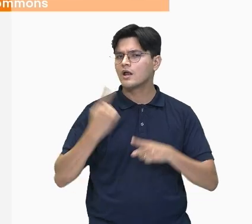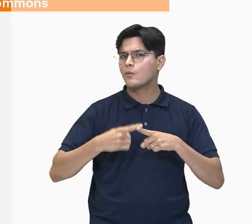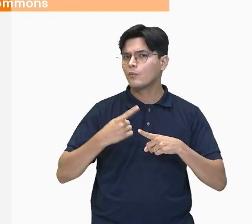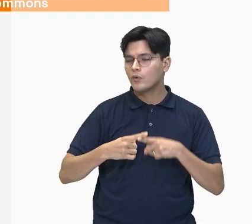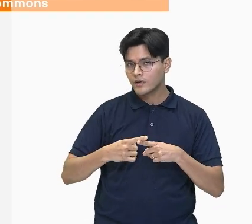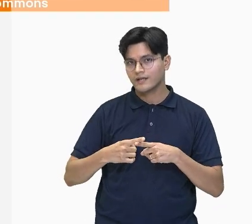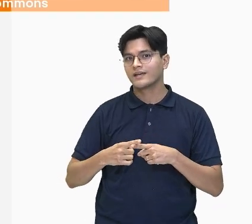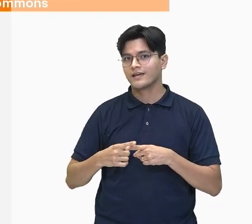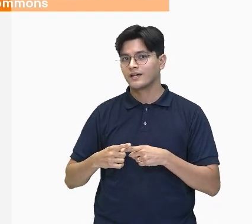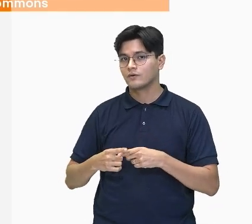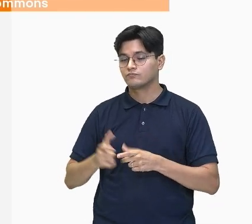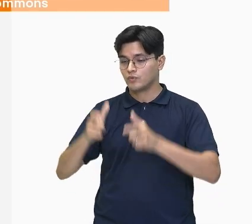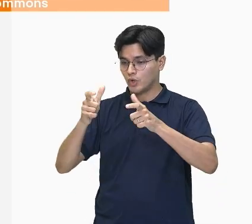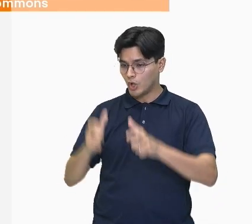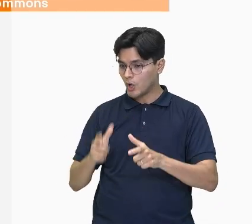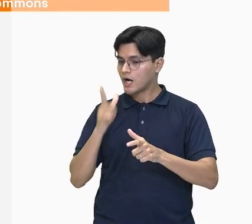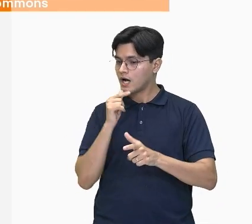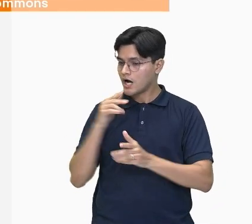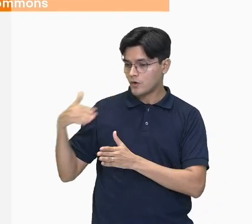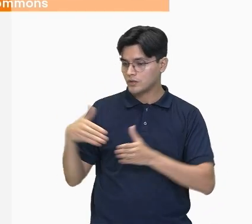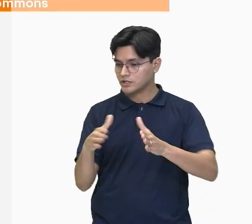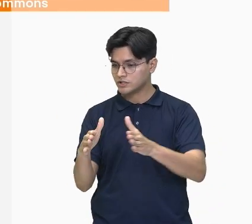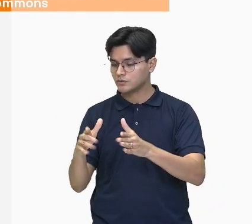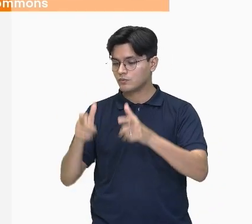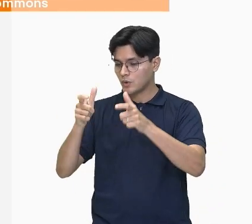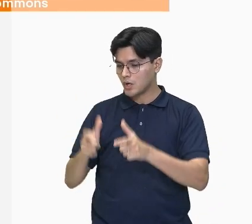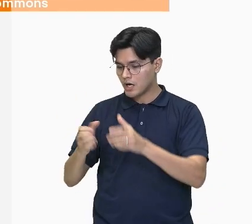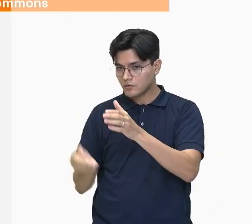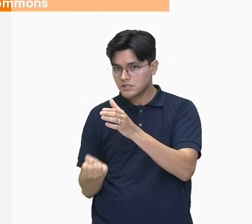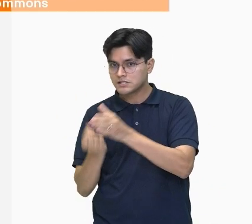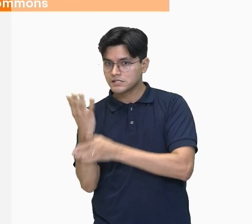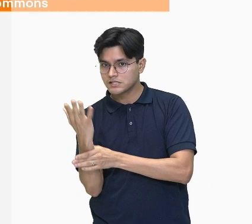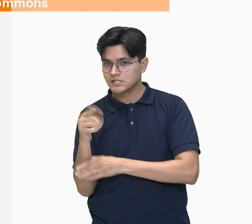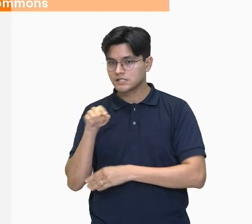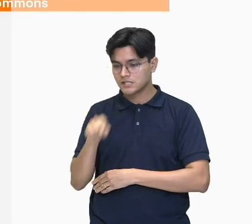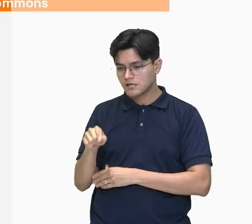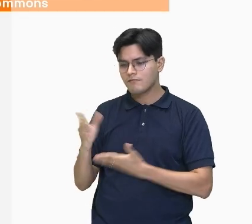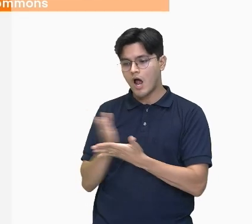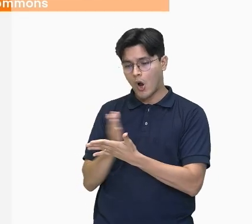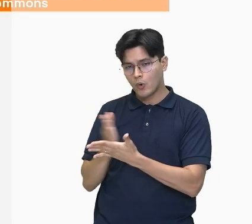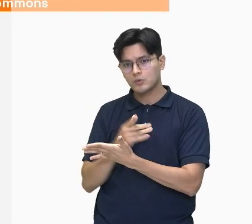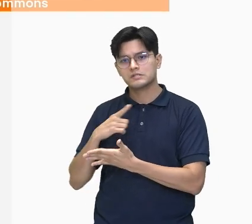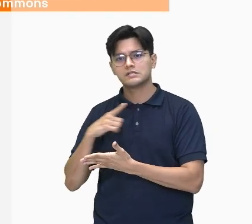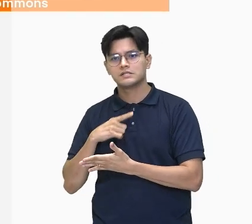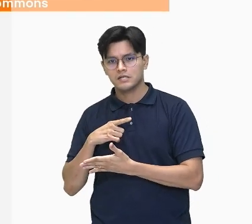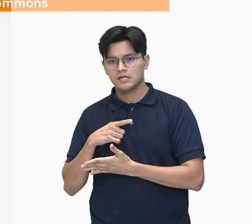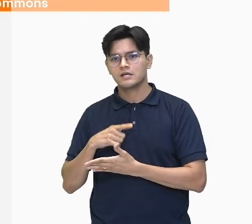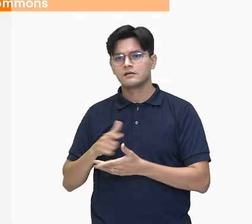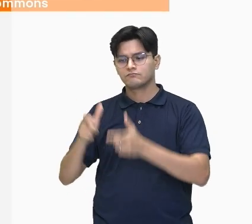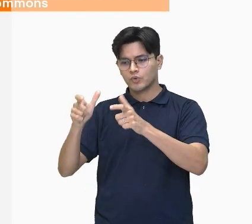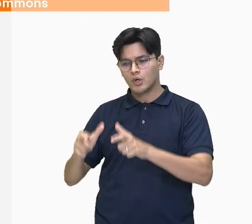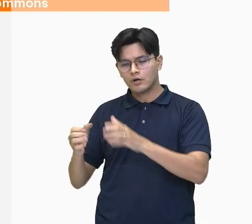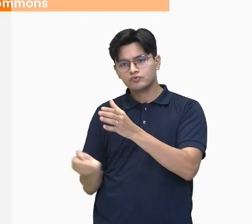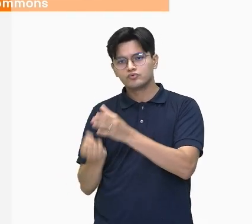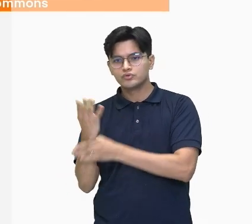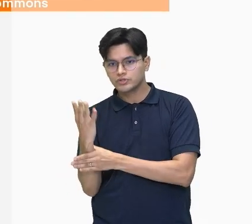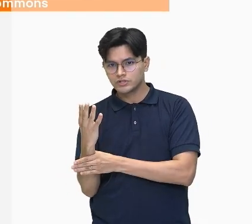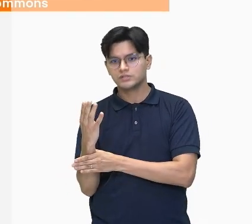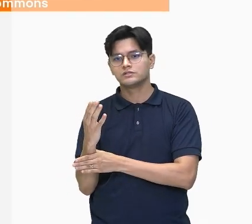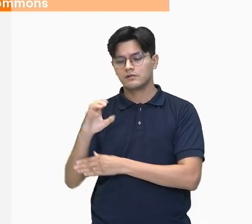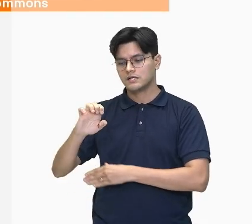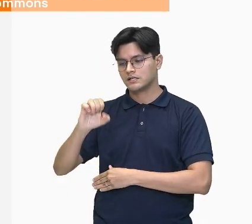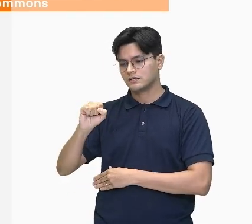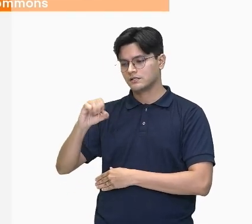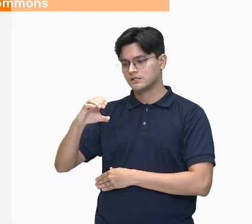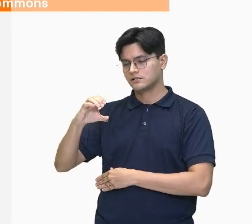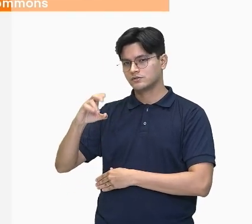nos escudos cristalinos brasileiros, né? Nós temos a planície amazônica e a Cordilheira